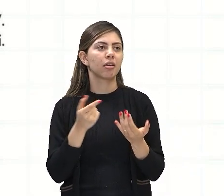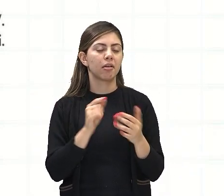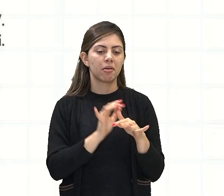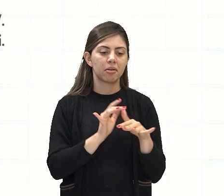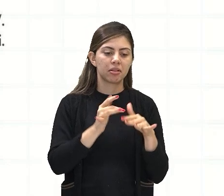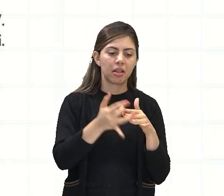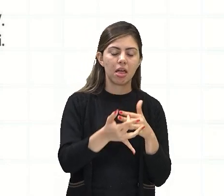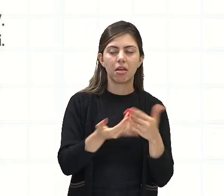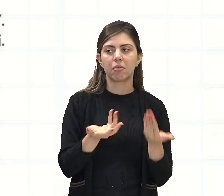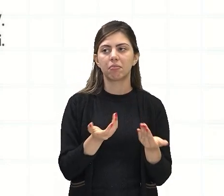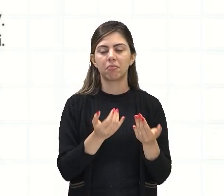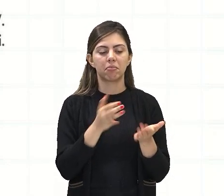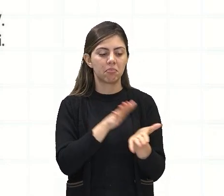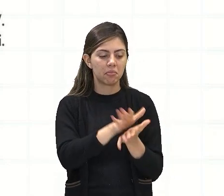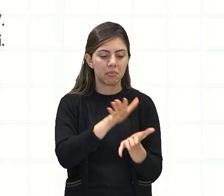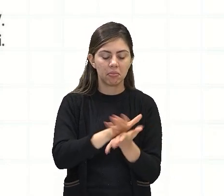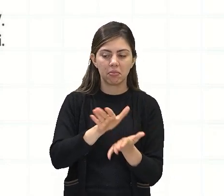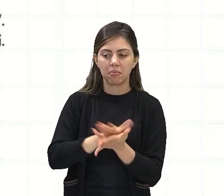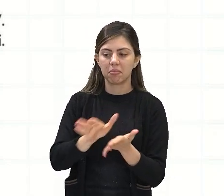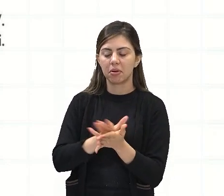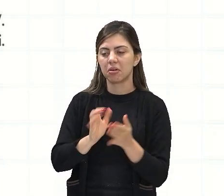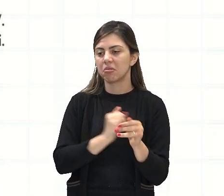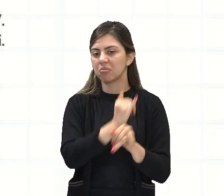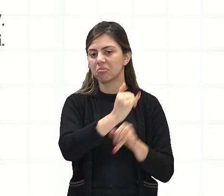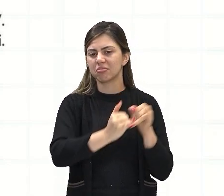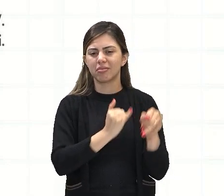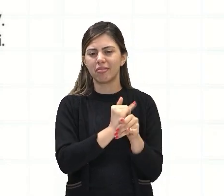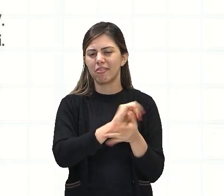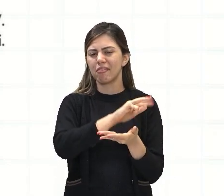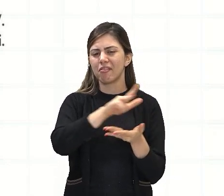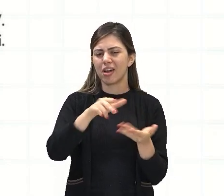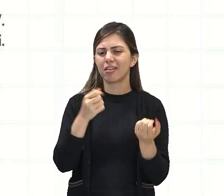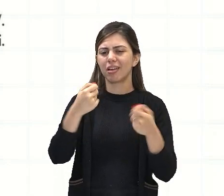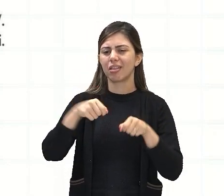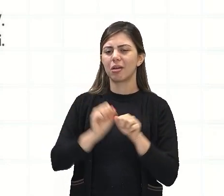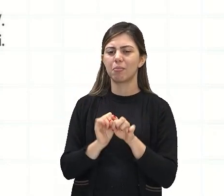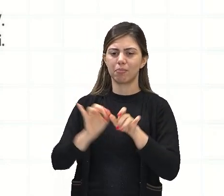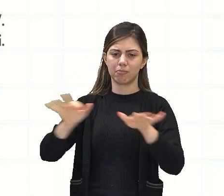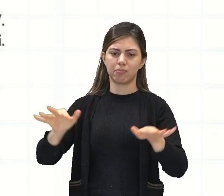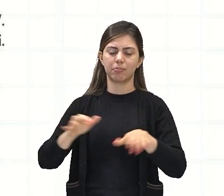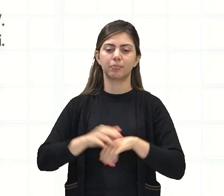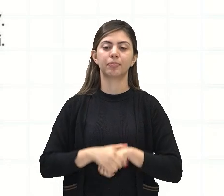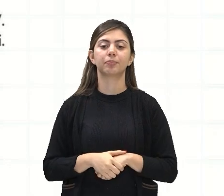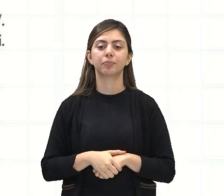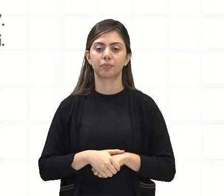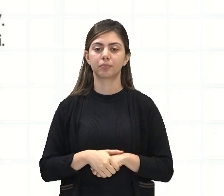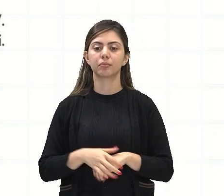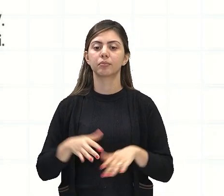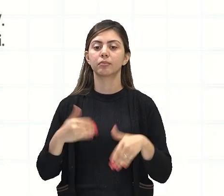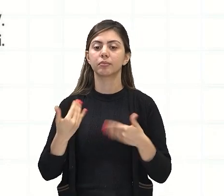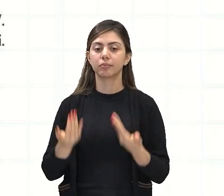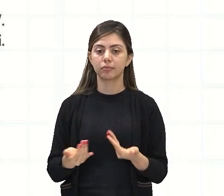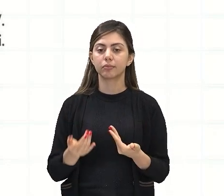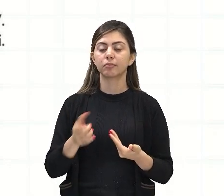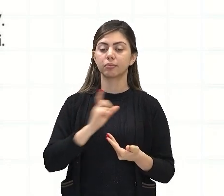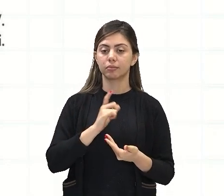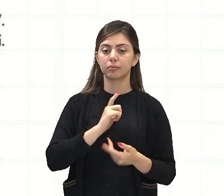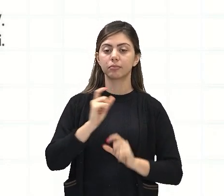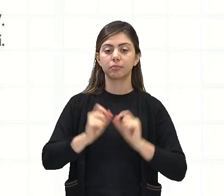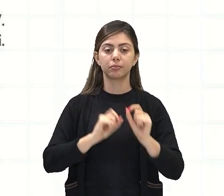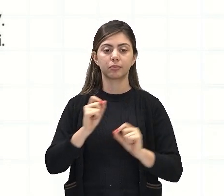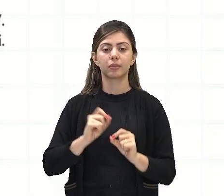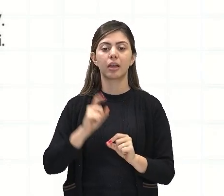a impressa, né? E outros meios. E ele tem de ter necessariamente